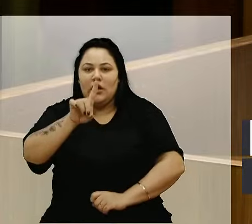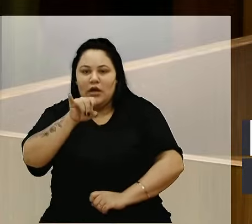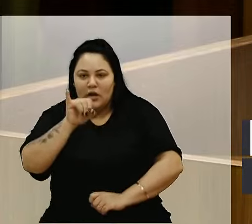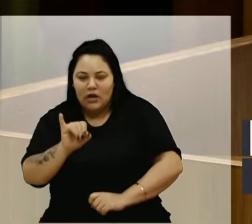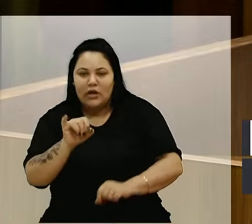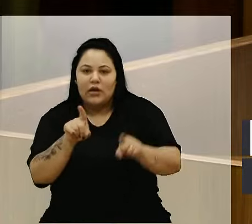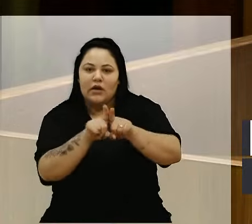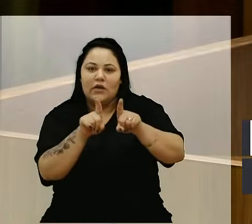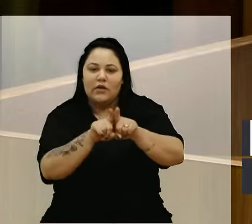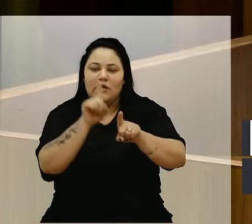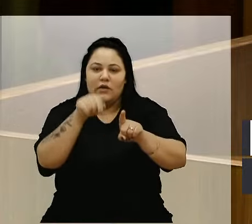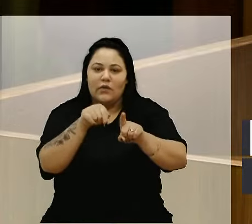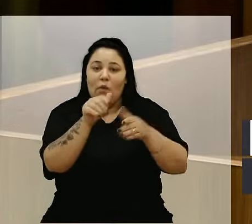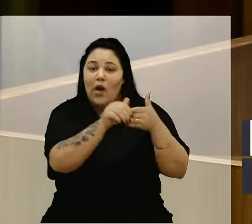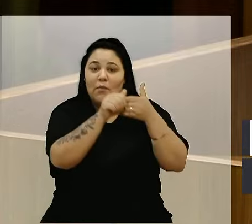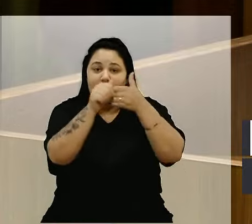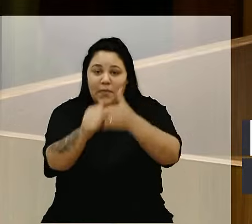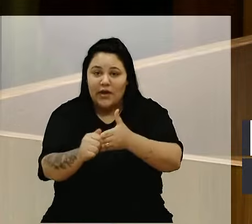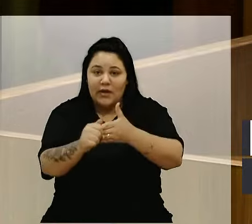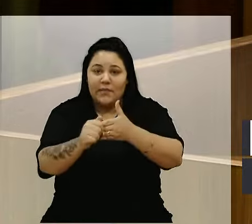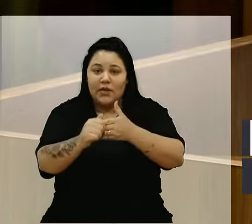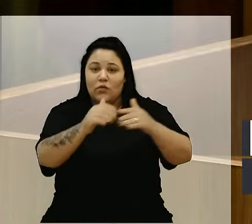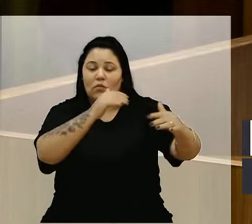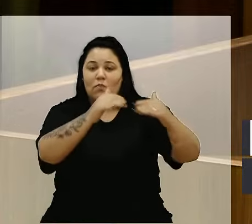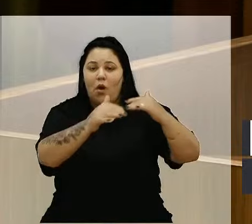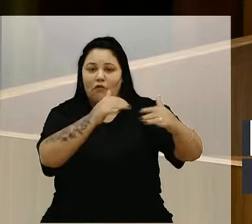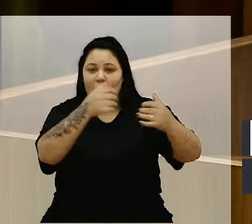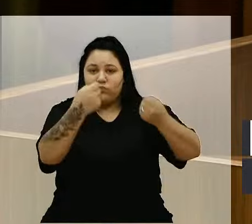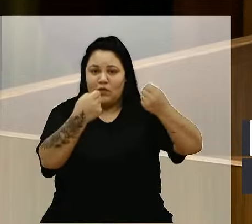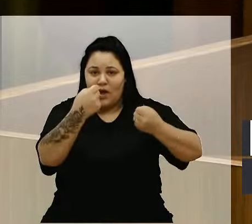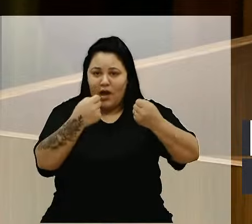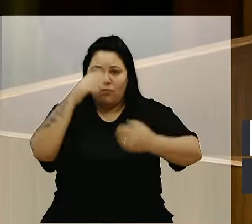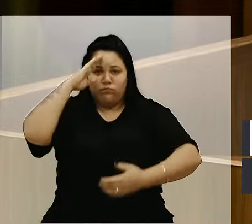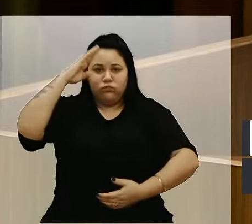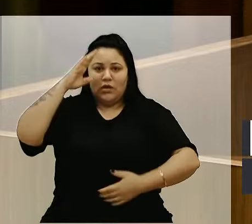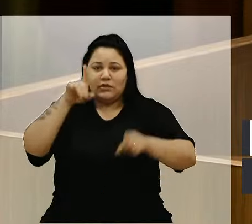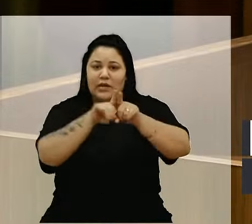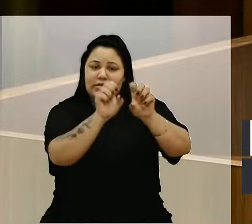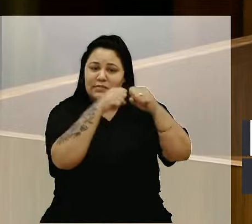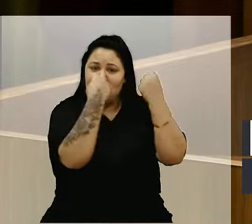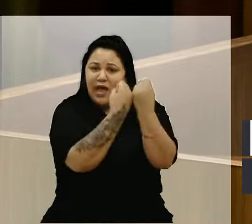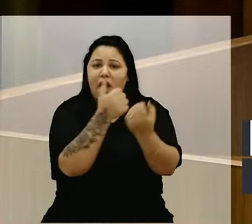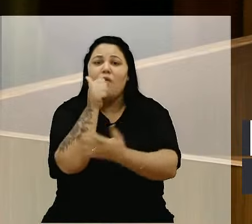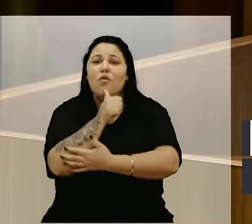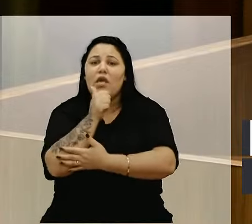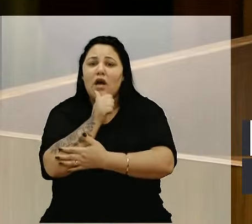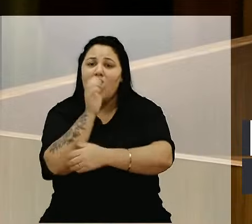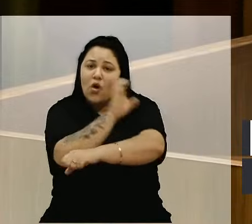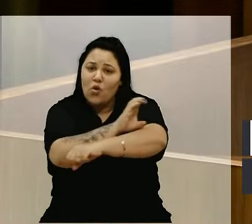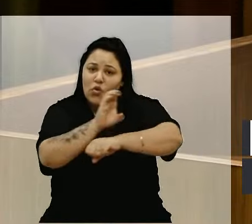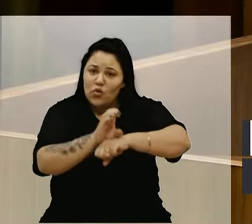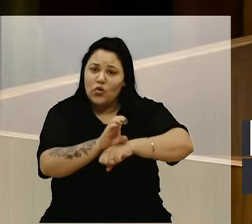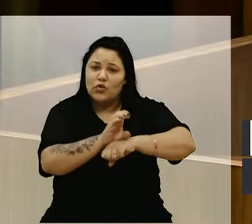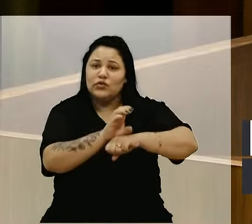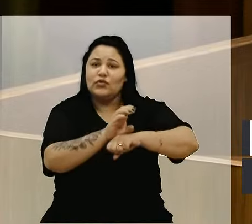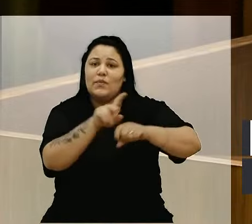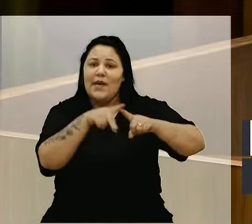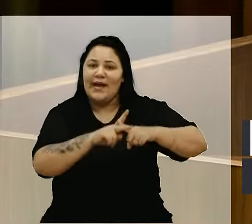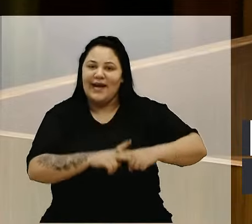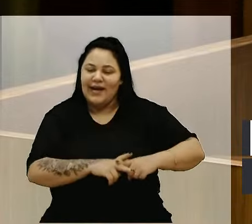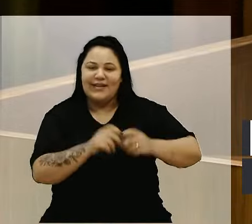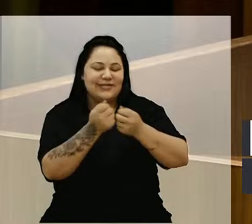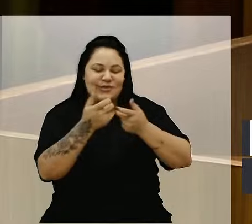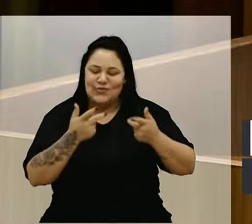Penha, patrulhamento tático móvel, Seminário Internacional de Mulheres, curso de mecânica do batom, entre